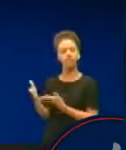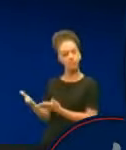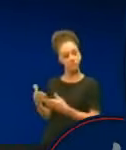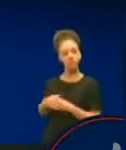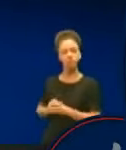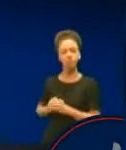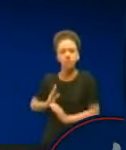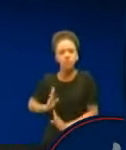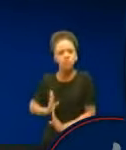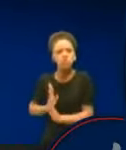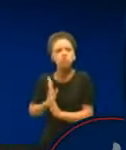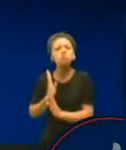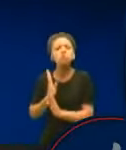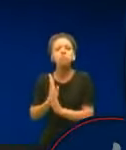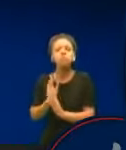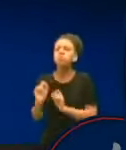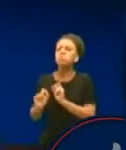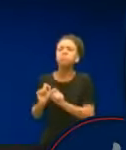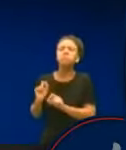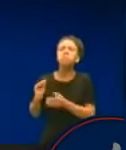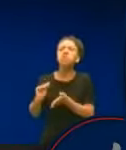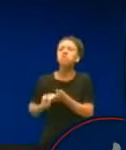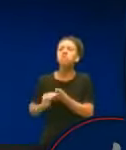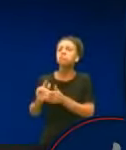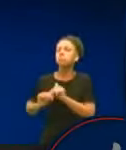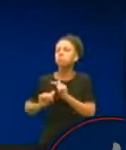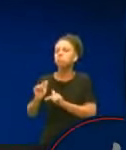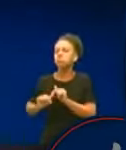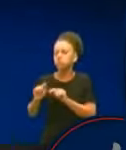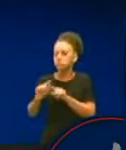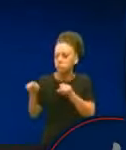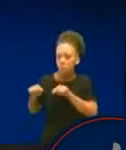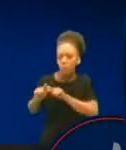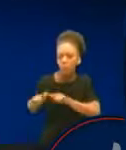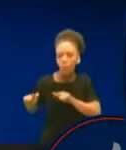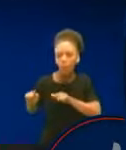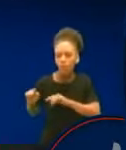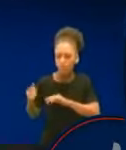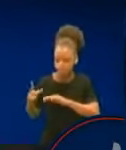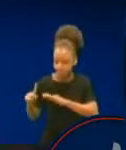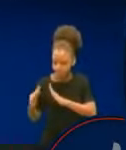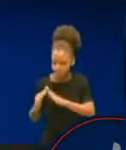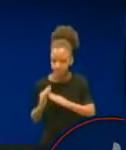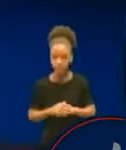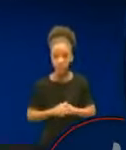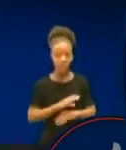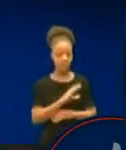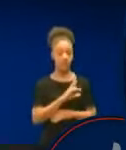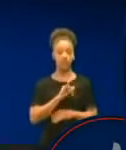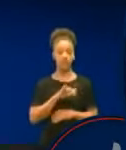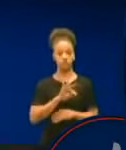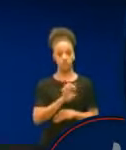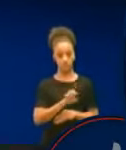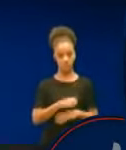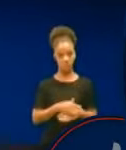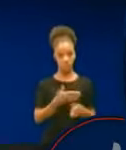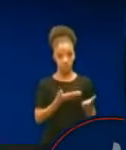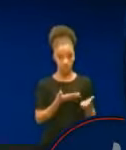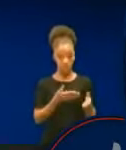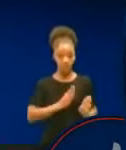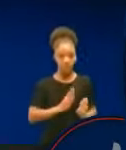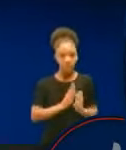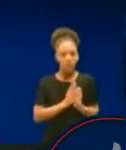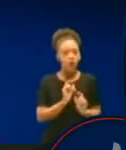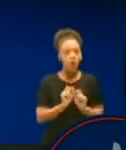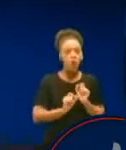descobriu que tá faltando alguma coisa na lavanderia de casa. E a Cristiane, recifense, tá querendo fazer uma surpresa